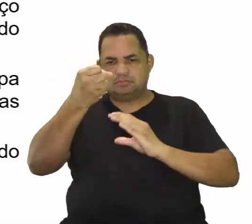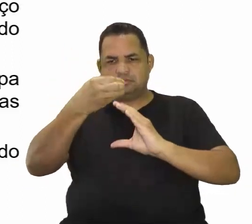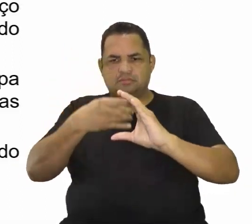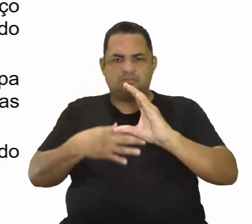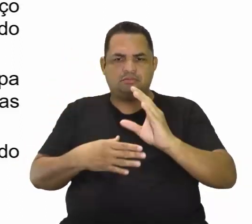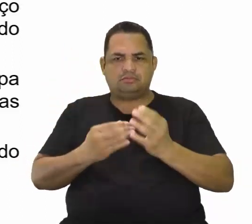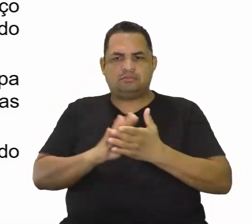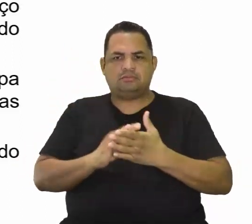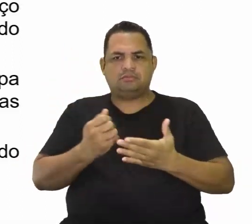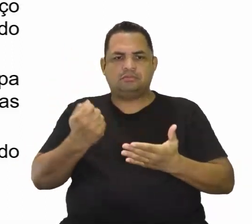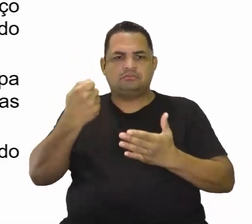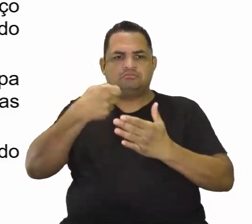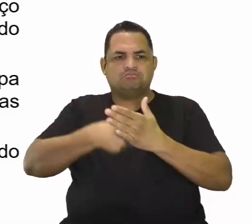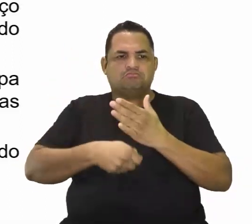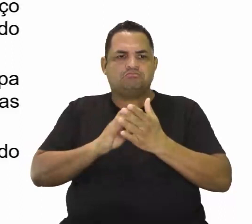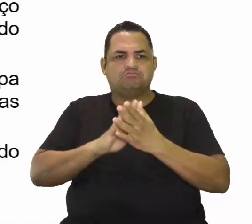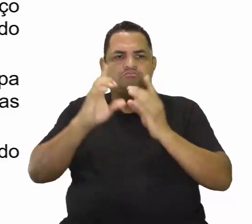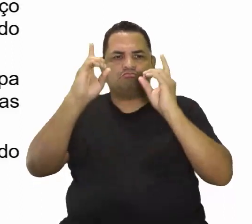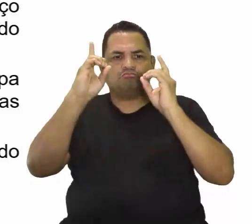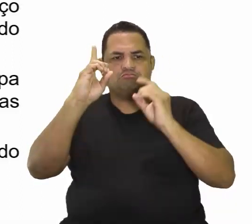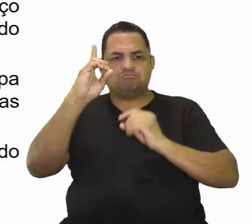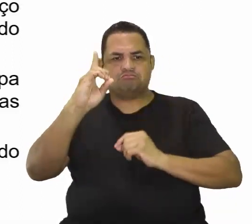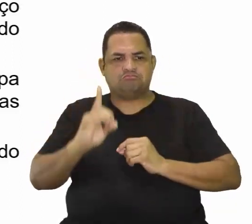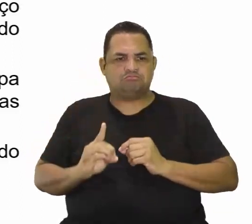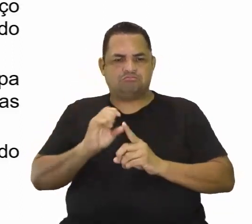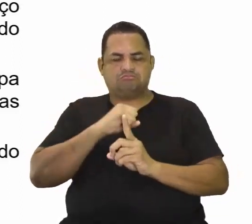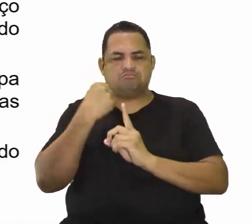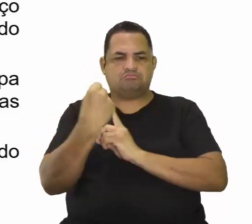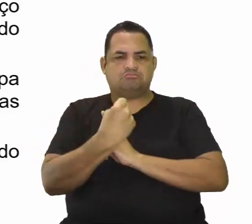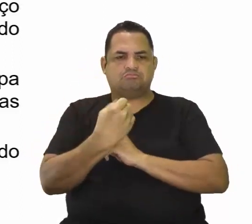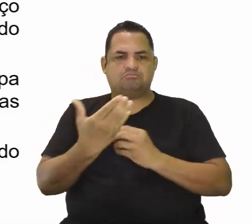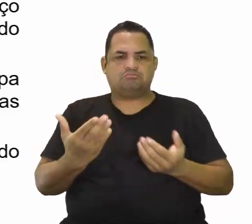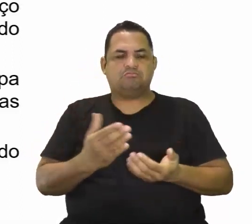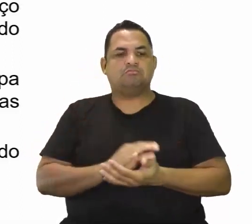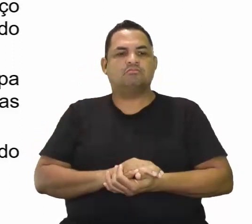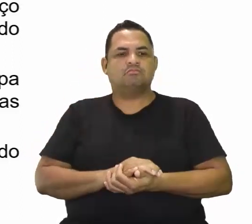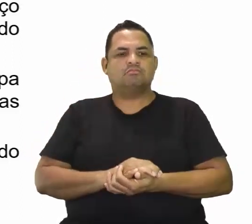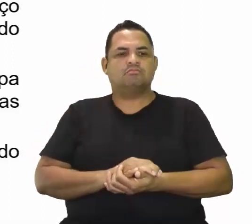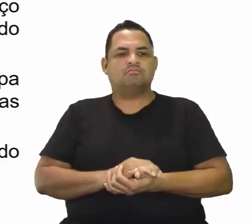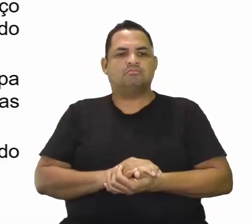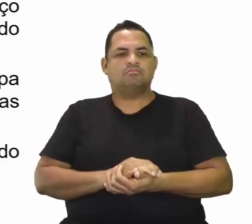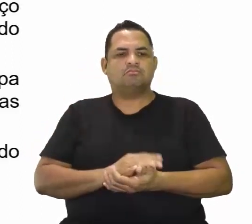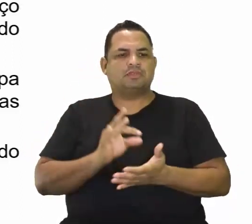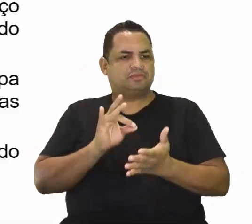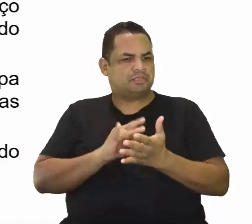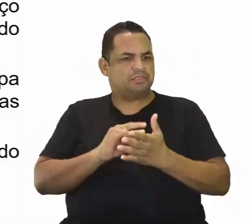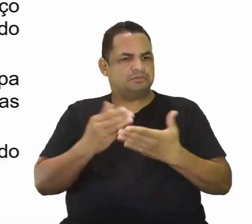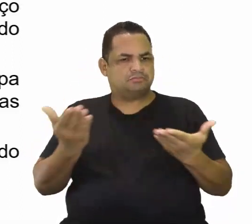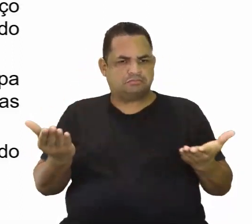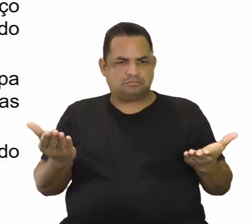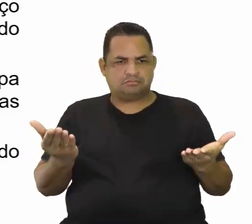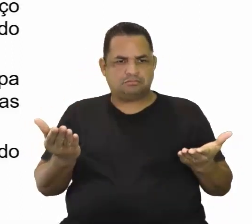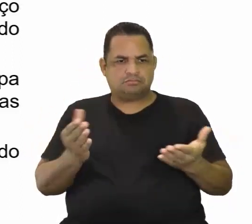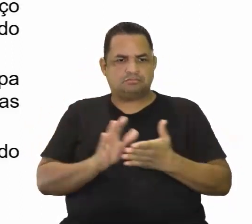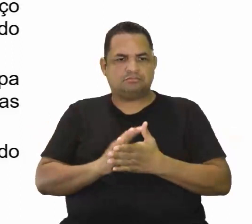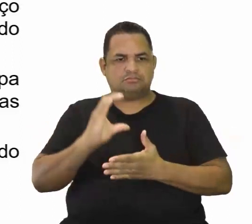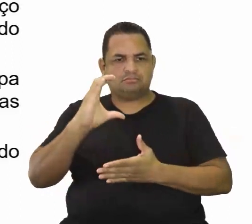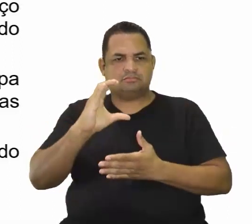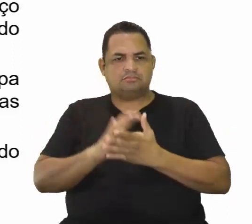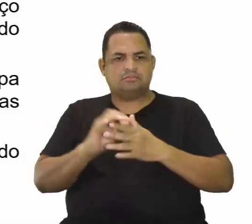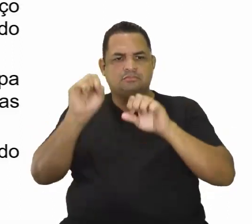principal característica era a defesa dos direitos sociais. Será? Letra